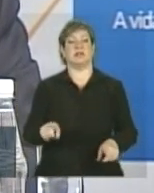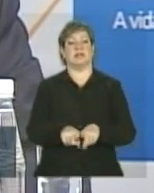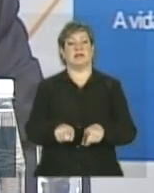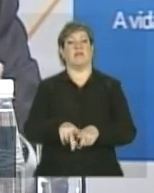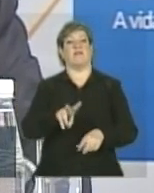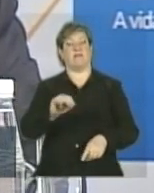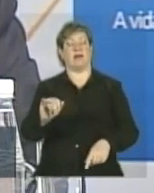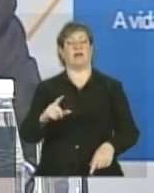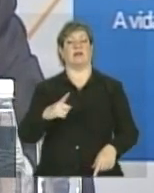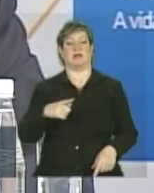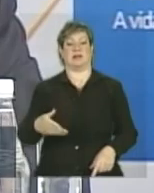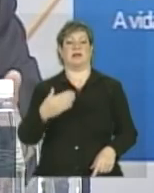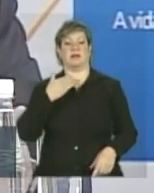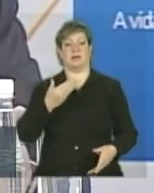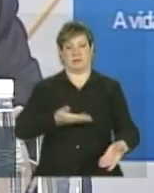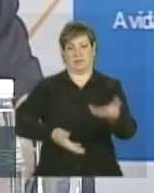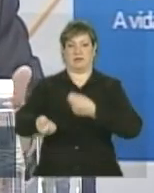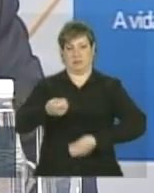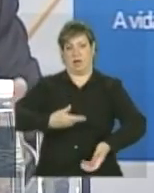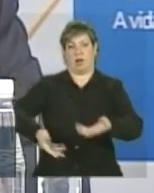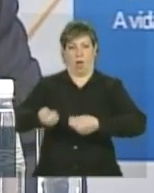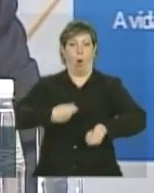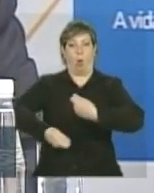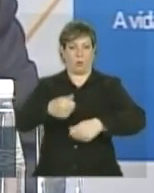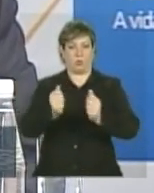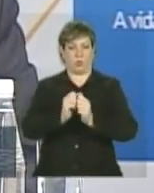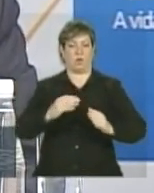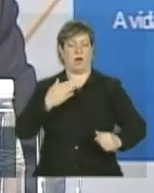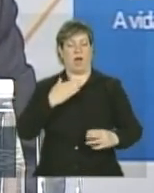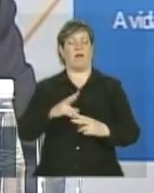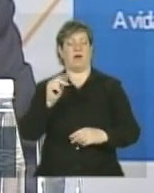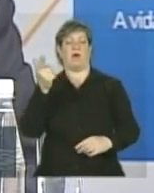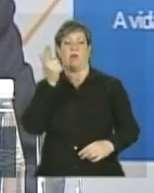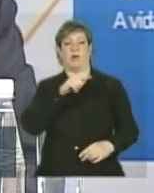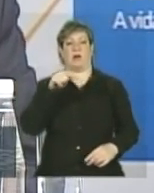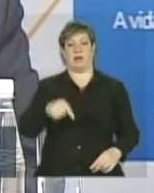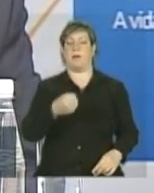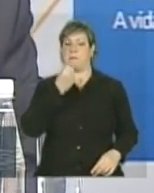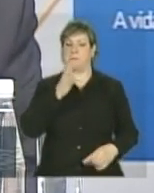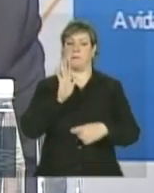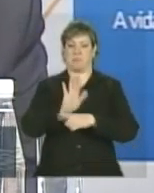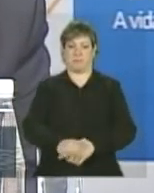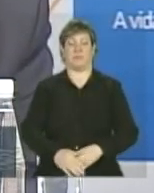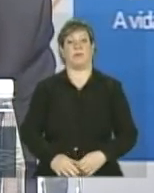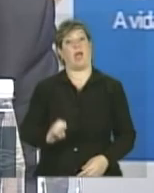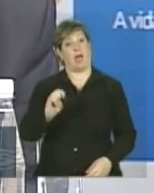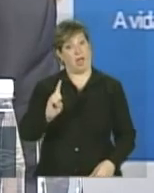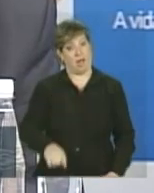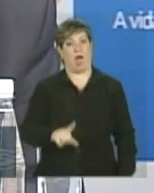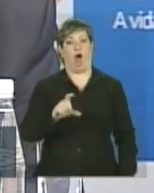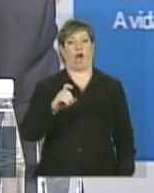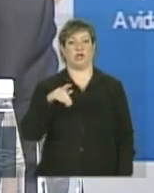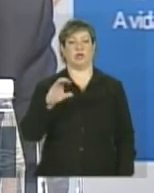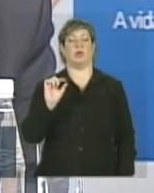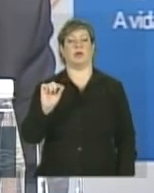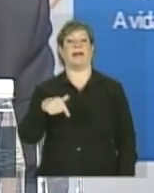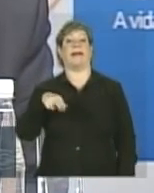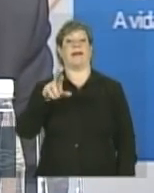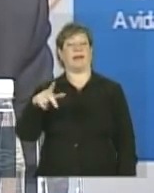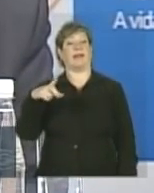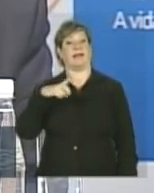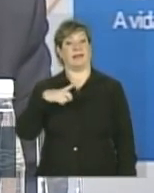poder, que tem relacionamento com a Caixa e que venha a ter, vai poder ter acesso a esses benefícios. É lógico que quem tem um